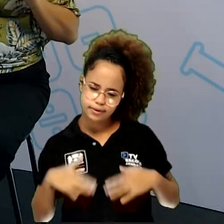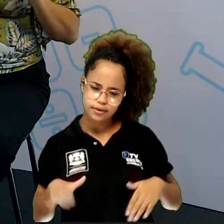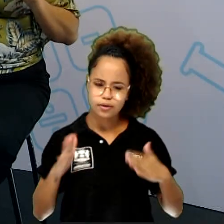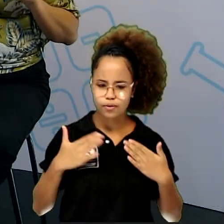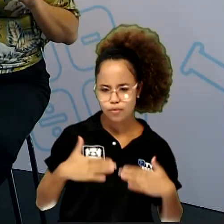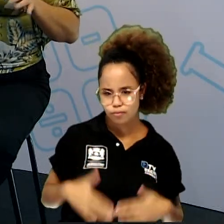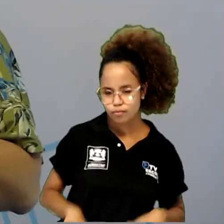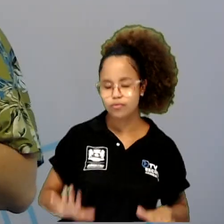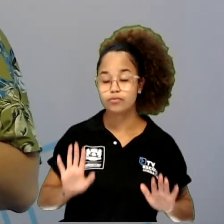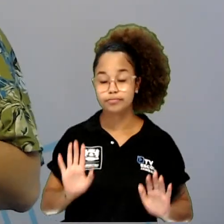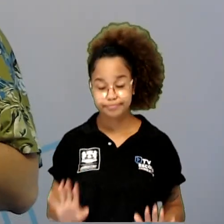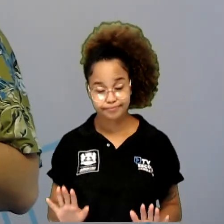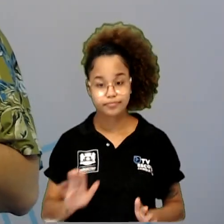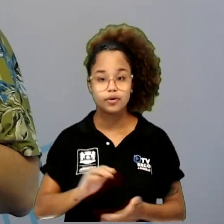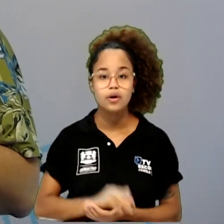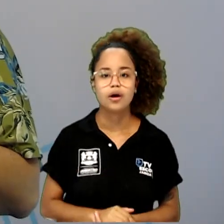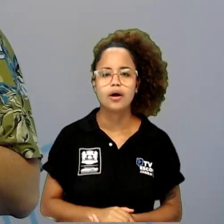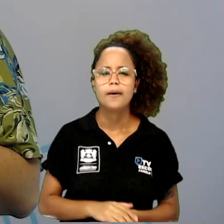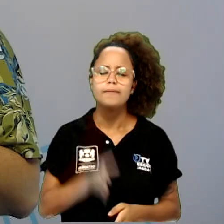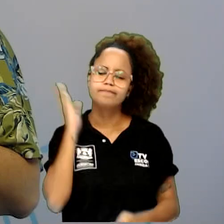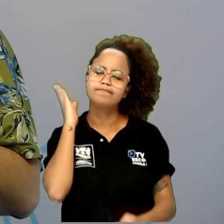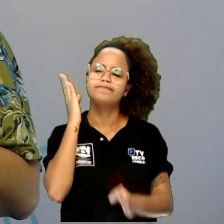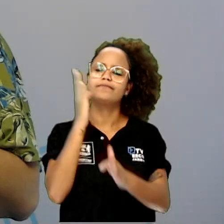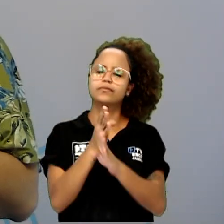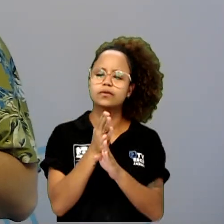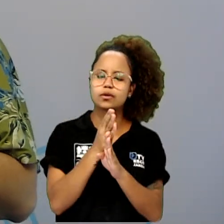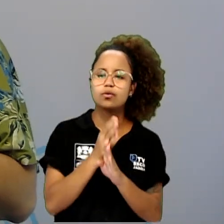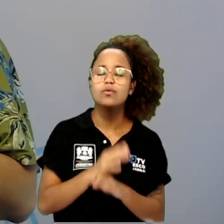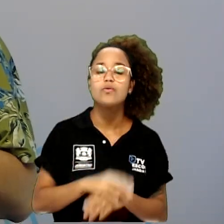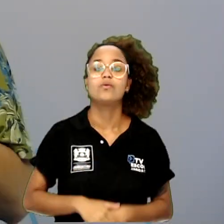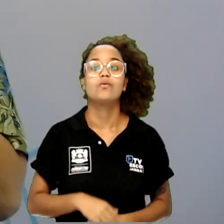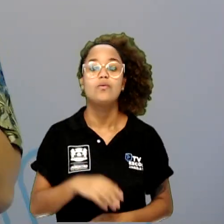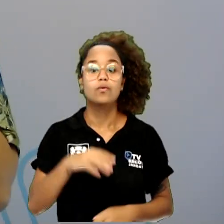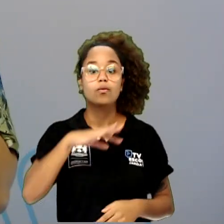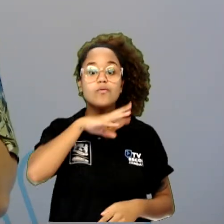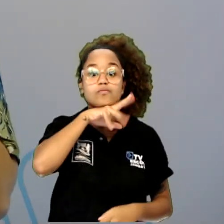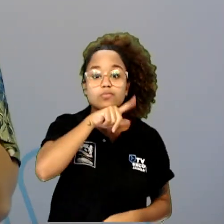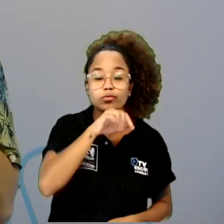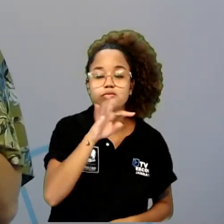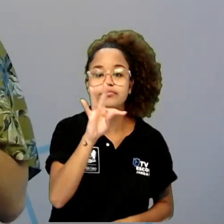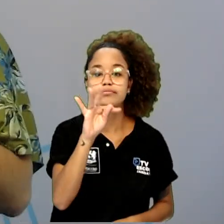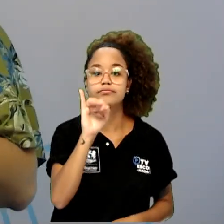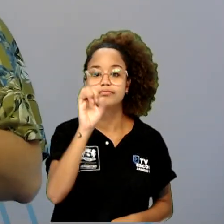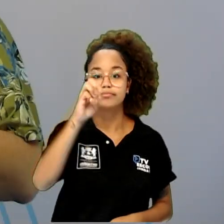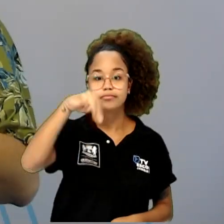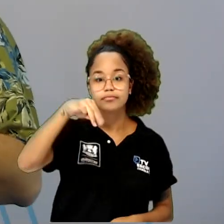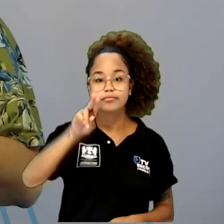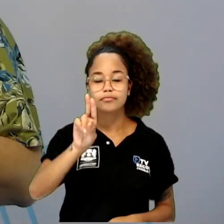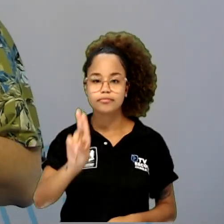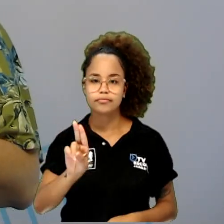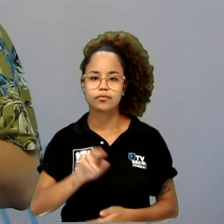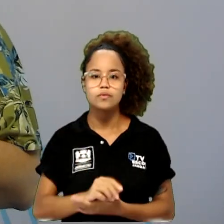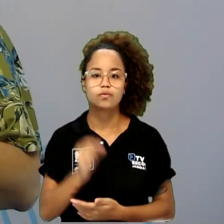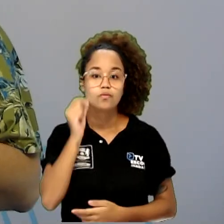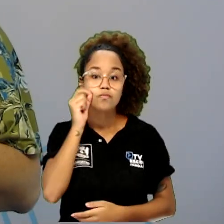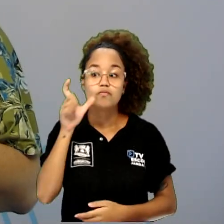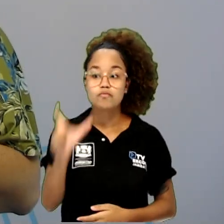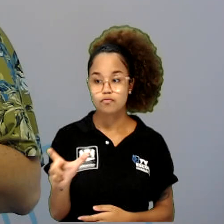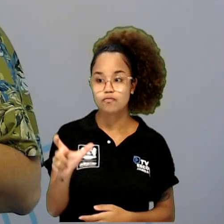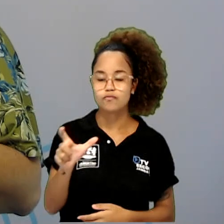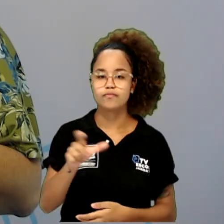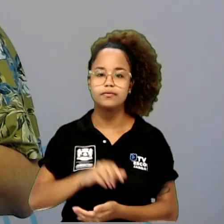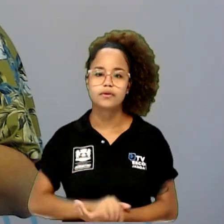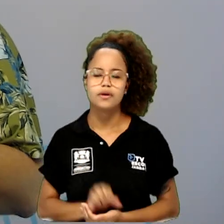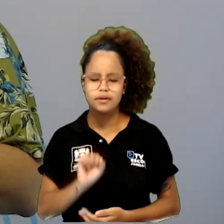o buruçu, descobriram finalmente que o bicho era um timbu. Quem achou que era coati tratou